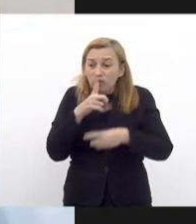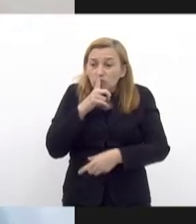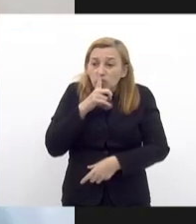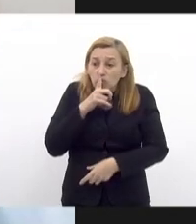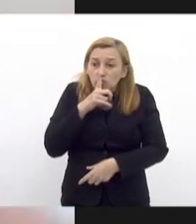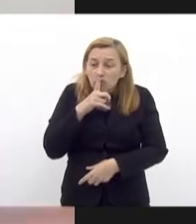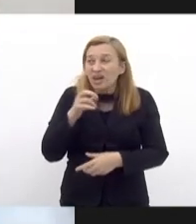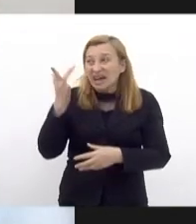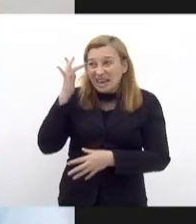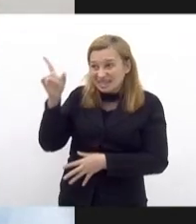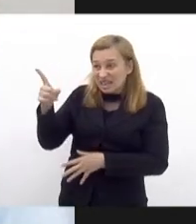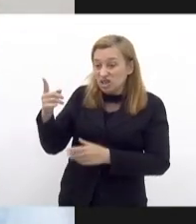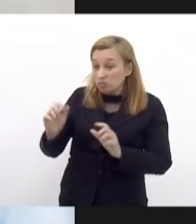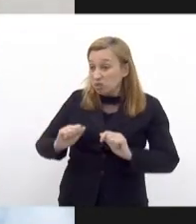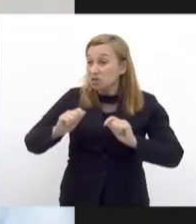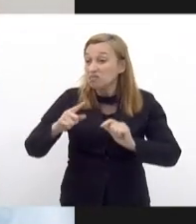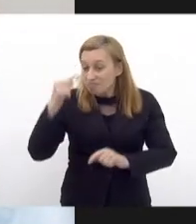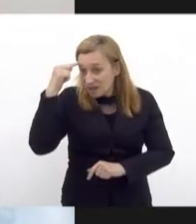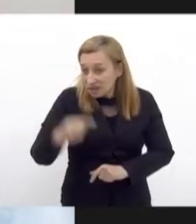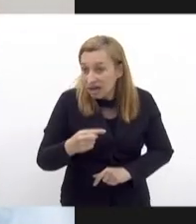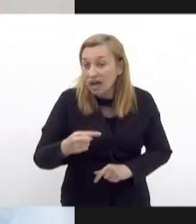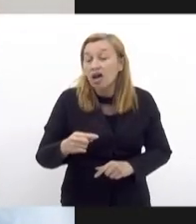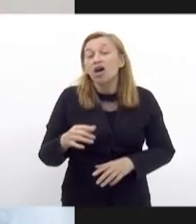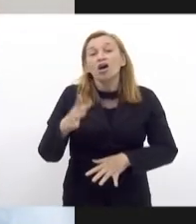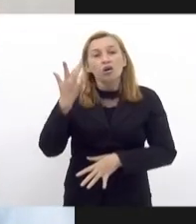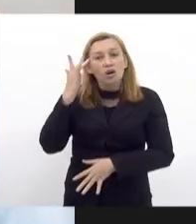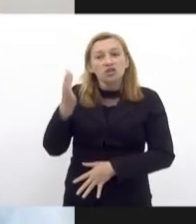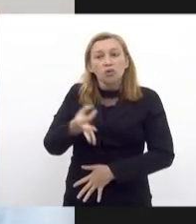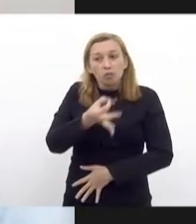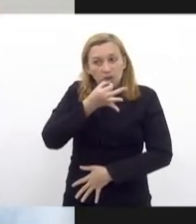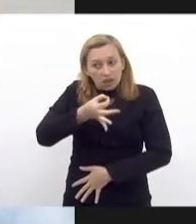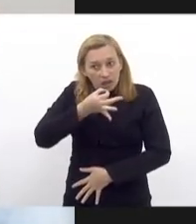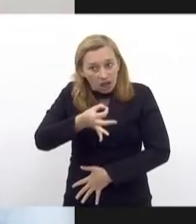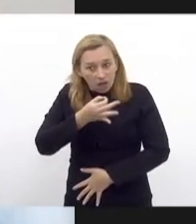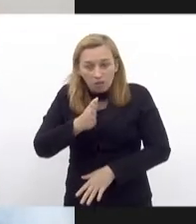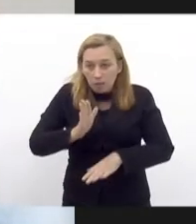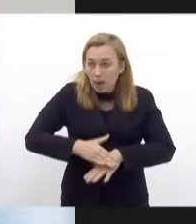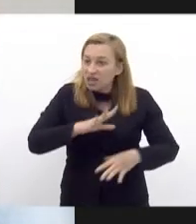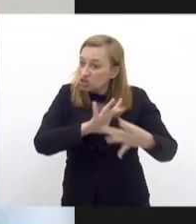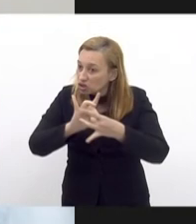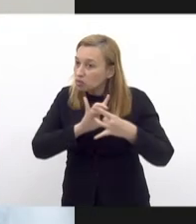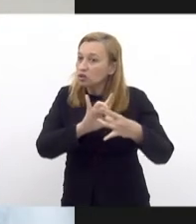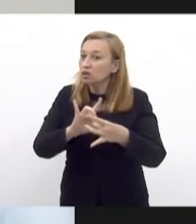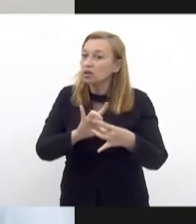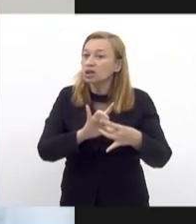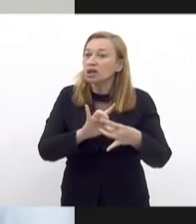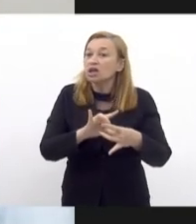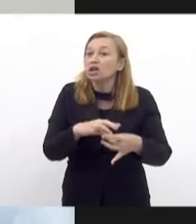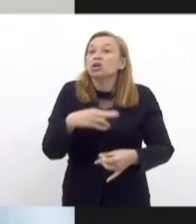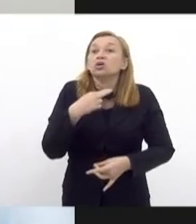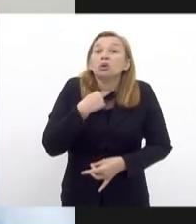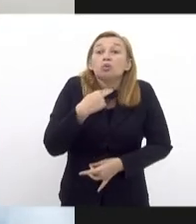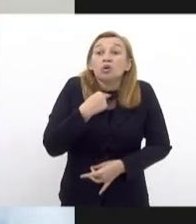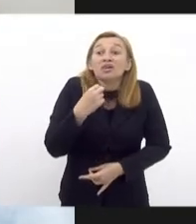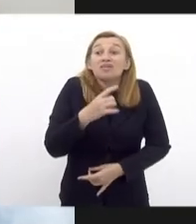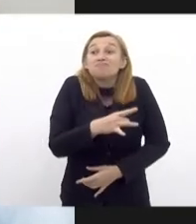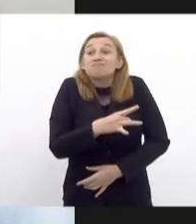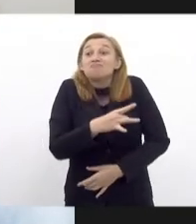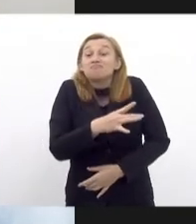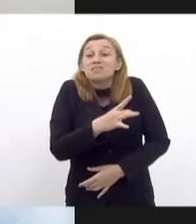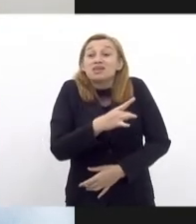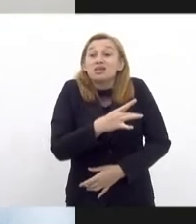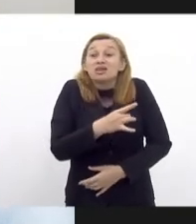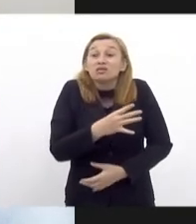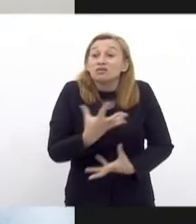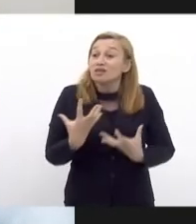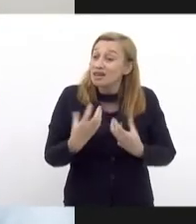pode ir atropelando. Essa é uma opinião. Eu acho que a gente tem que, mais do que ter união, a gente não pode ter receio de adotar